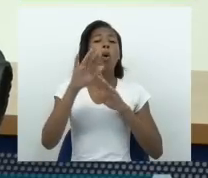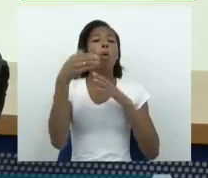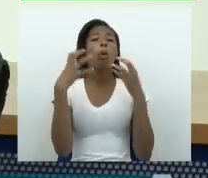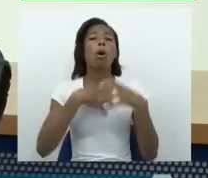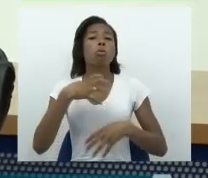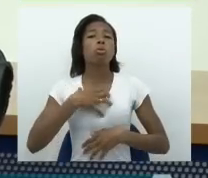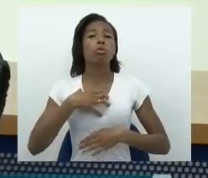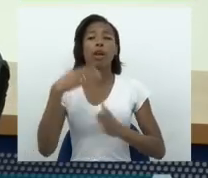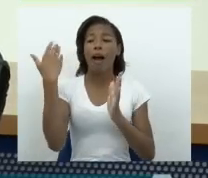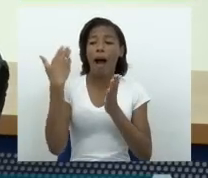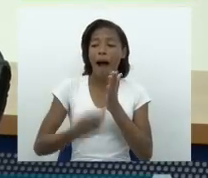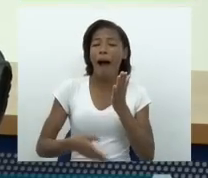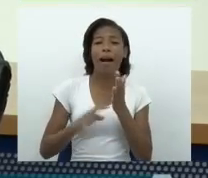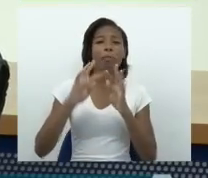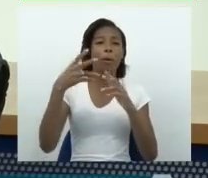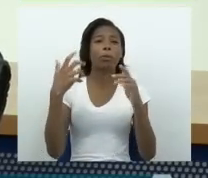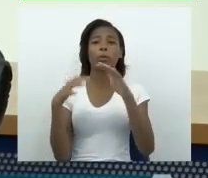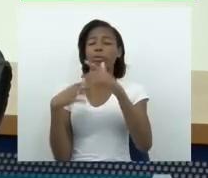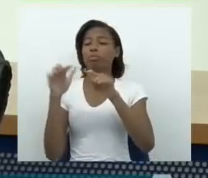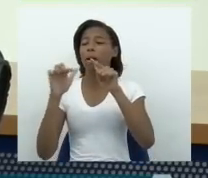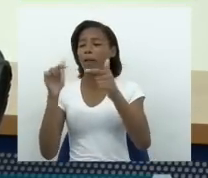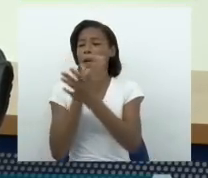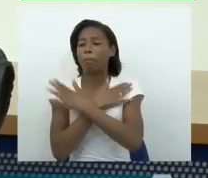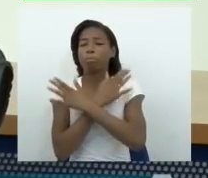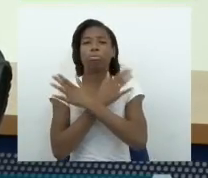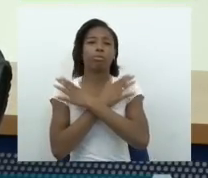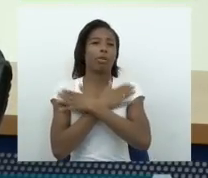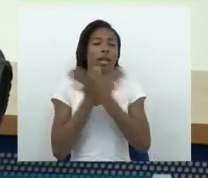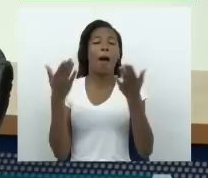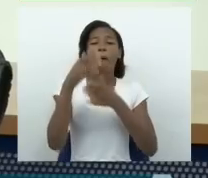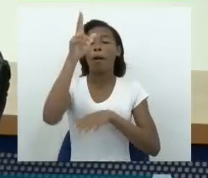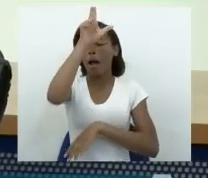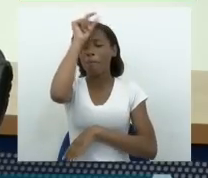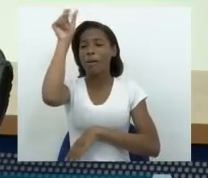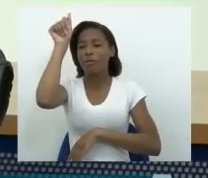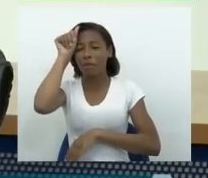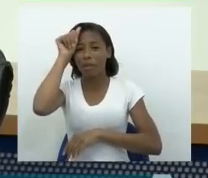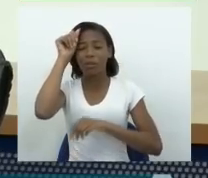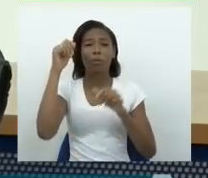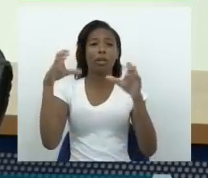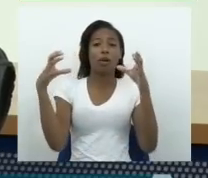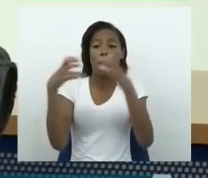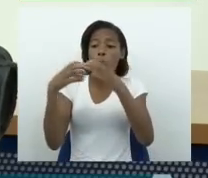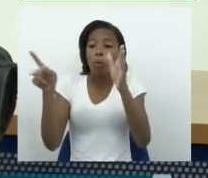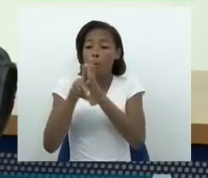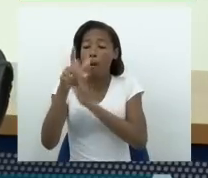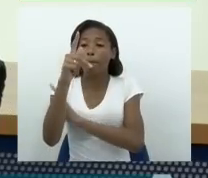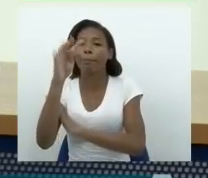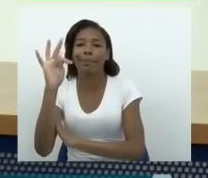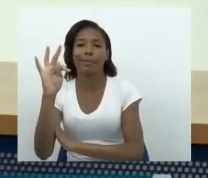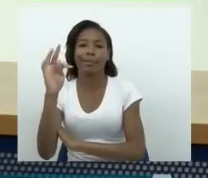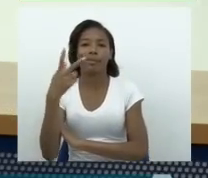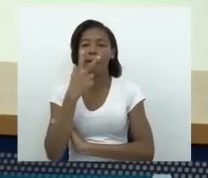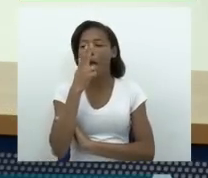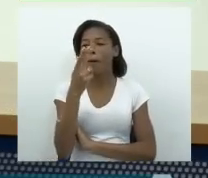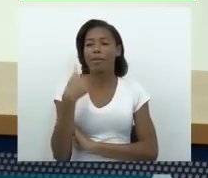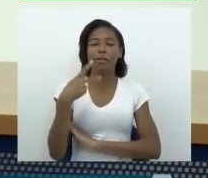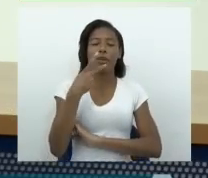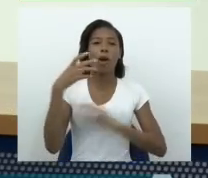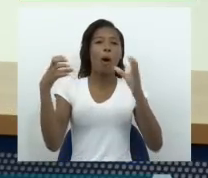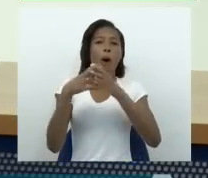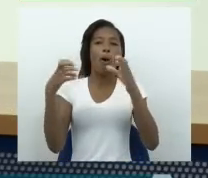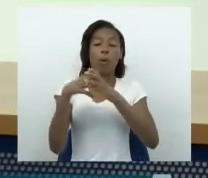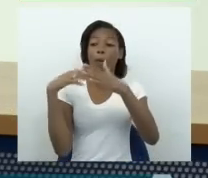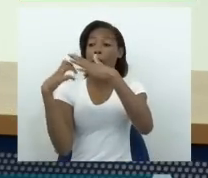Primeiramente, acabando com esse cabide de emprego que é essa prefeitura atual que formou o PT. Eu sempre digo que o PT não é um partido, é